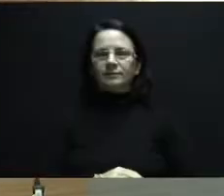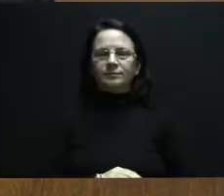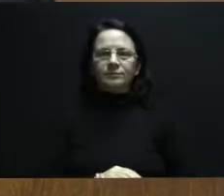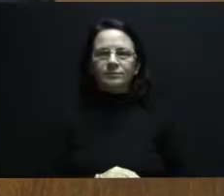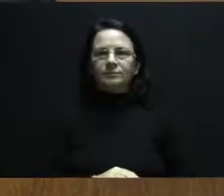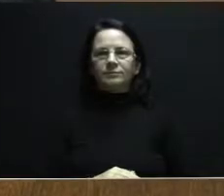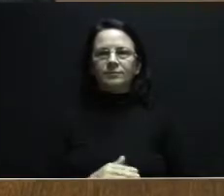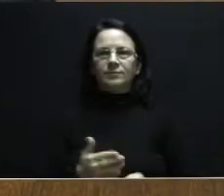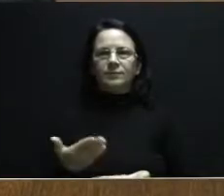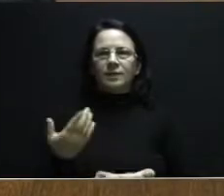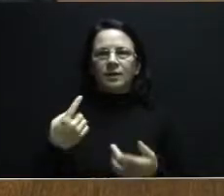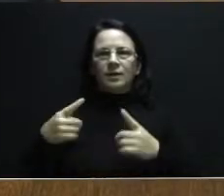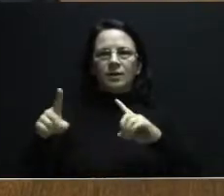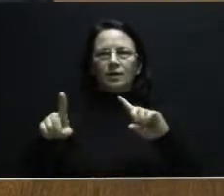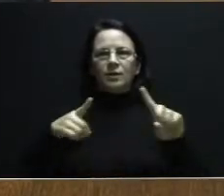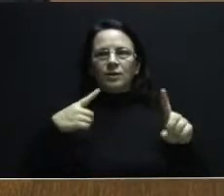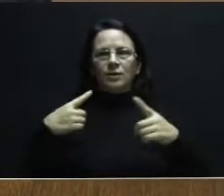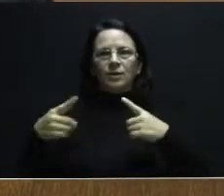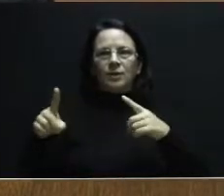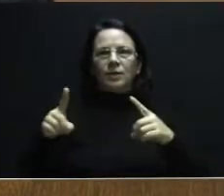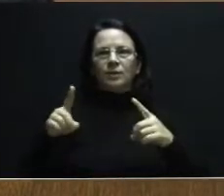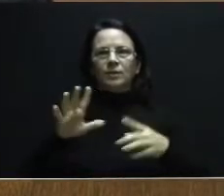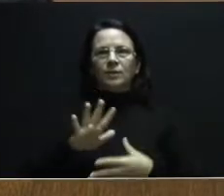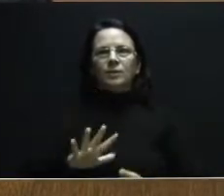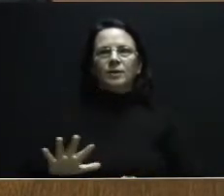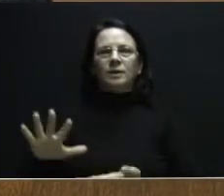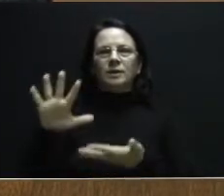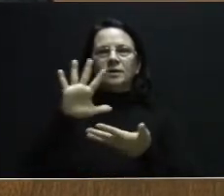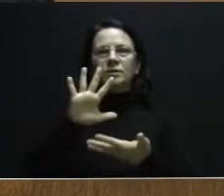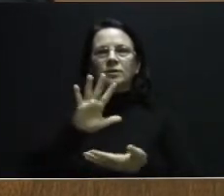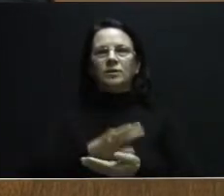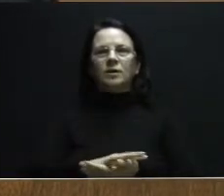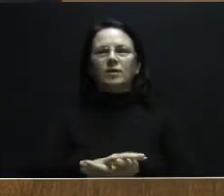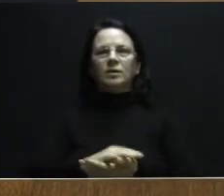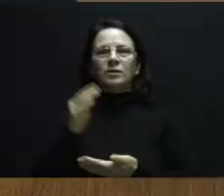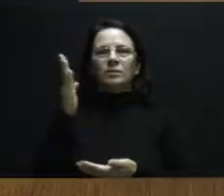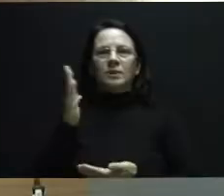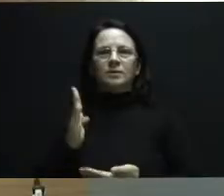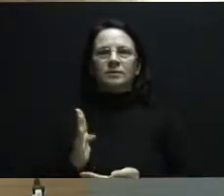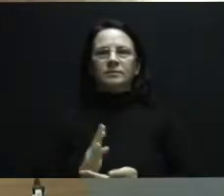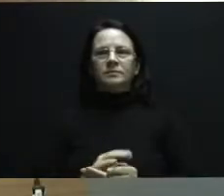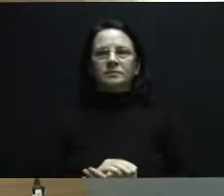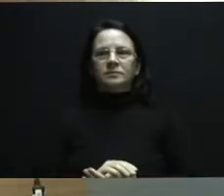Ouviremos agora a execução do hino de Cubatão e do hino nacional brasileiro.